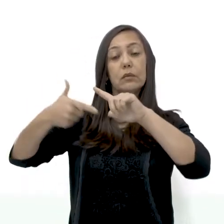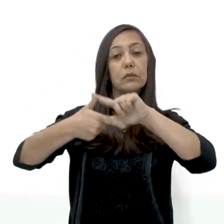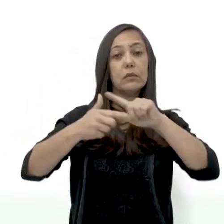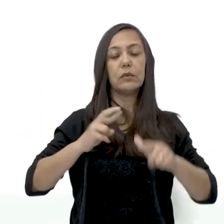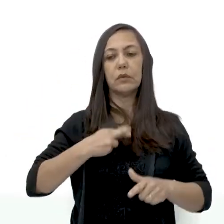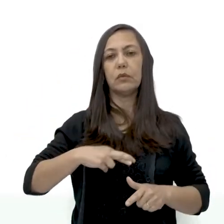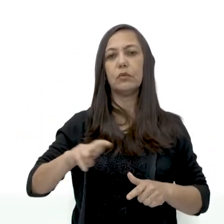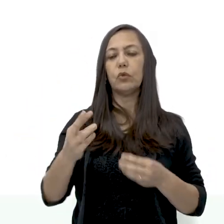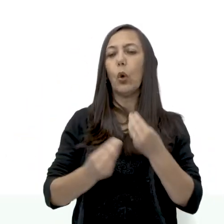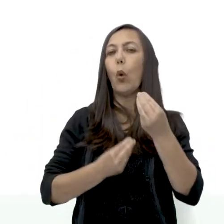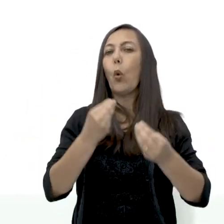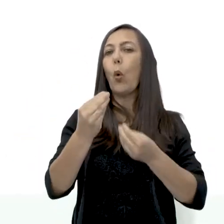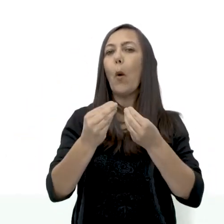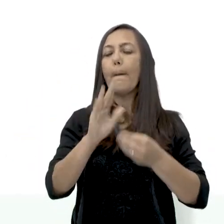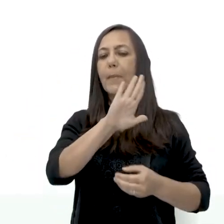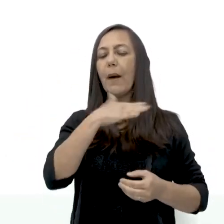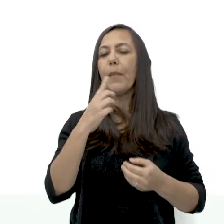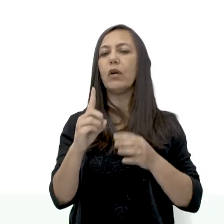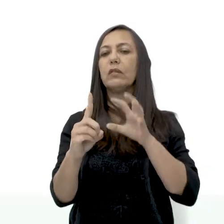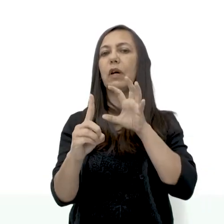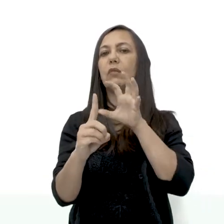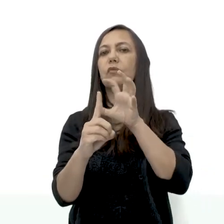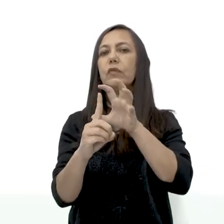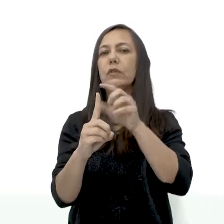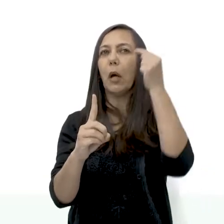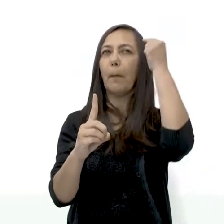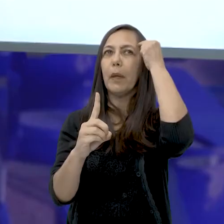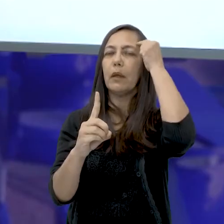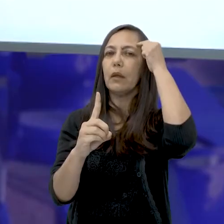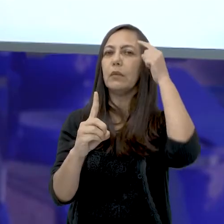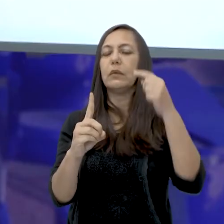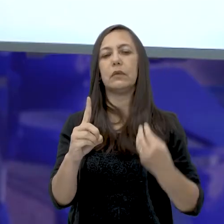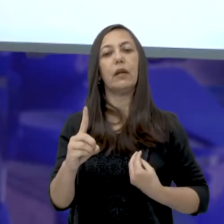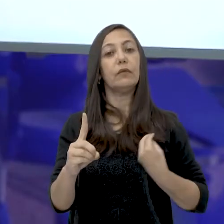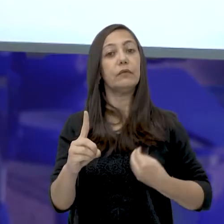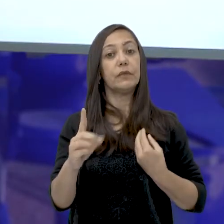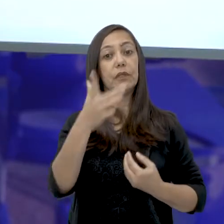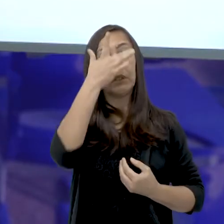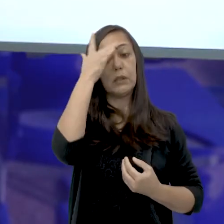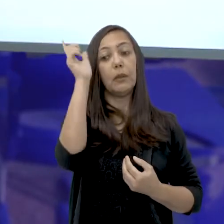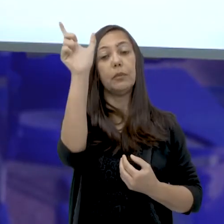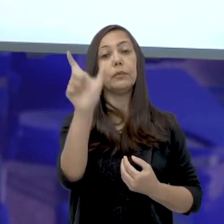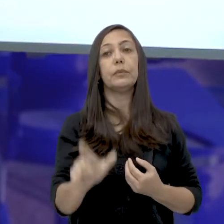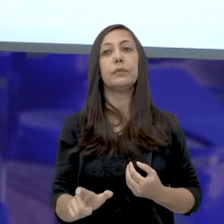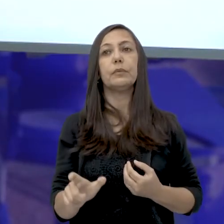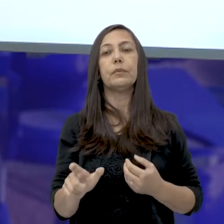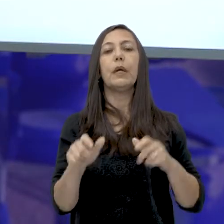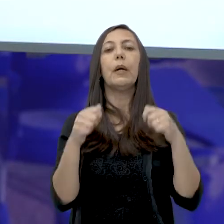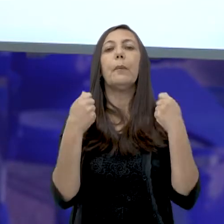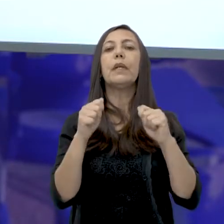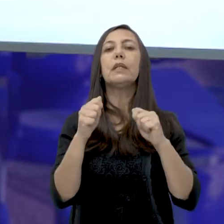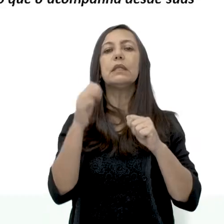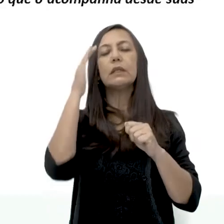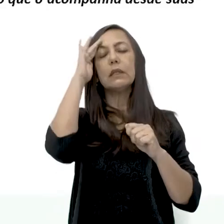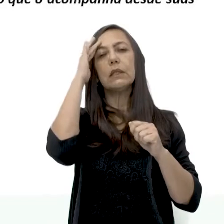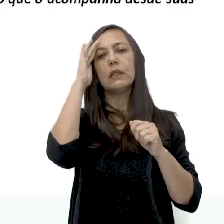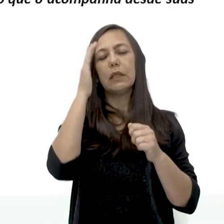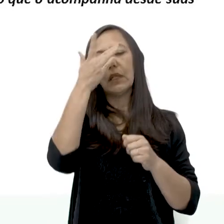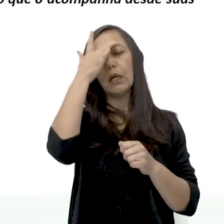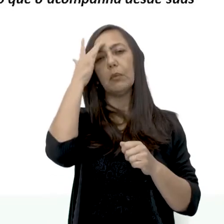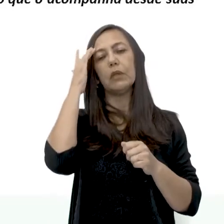Como a morte pode influenciar a maneira de pensar a própria vida? Então, é preciso entender que a busca do ser